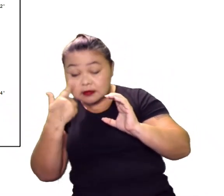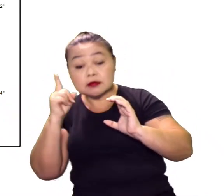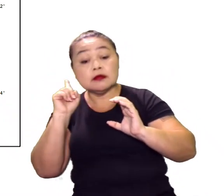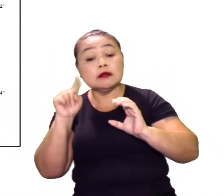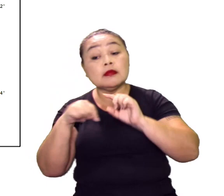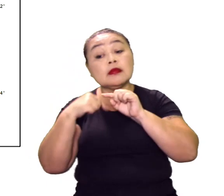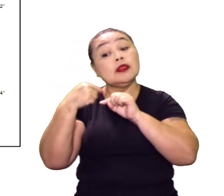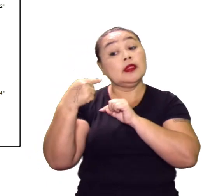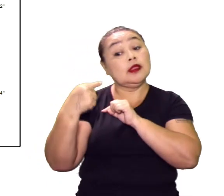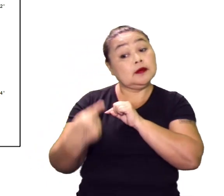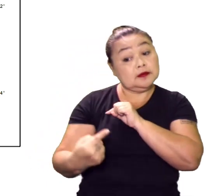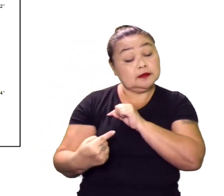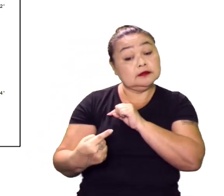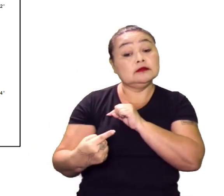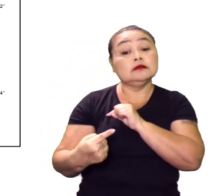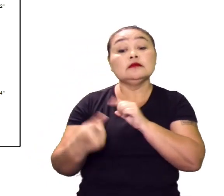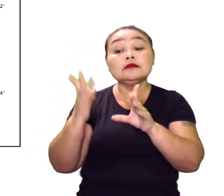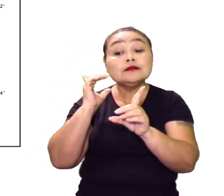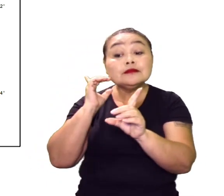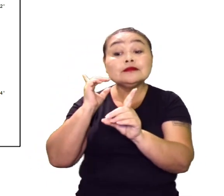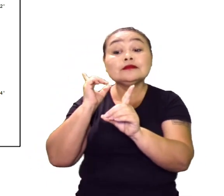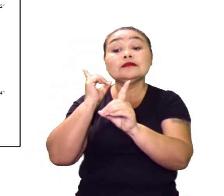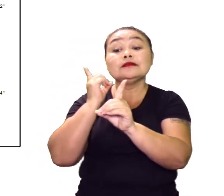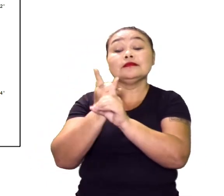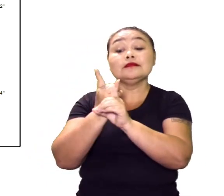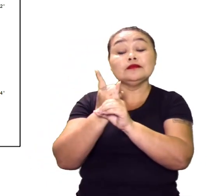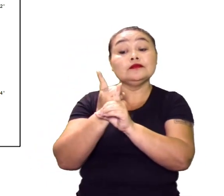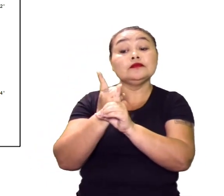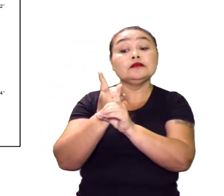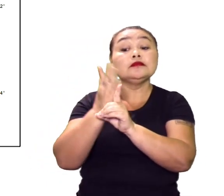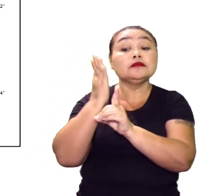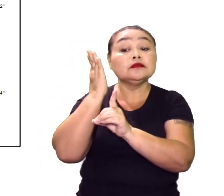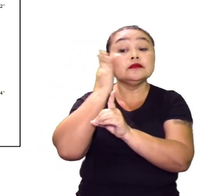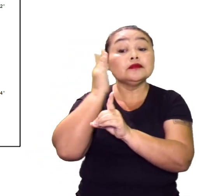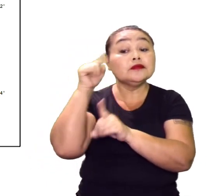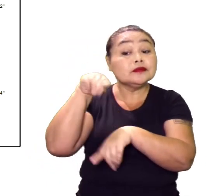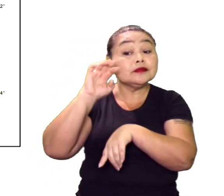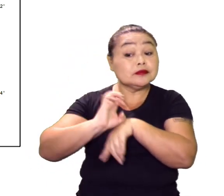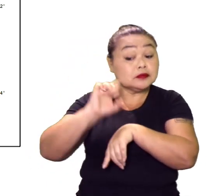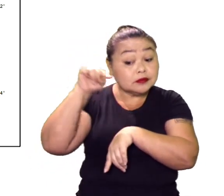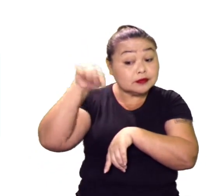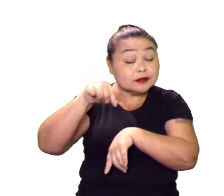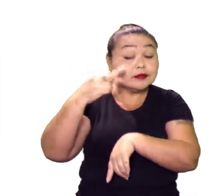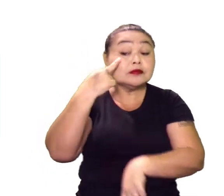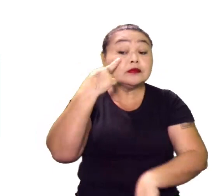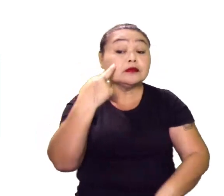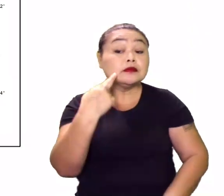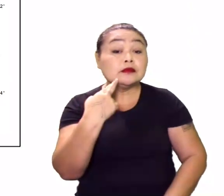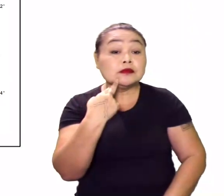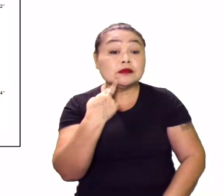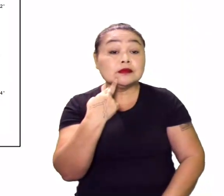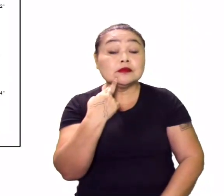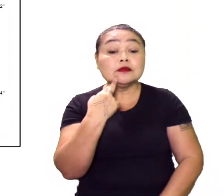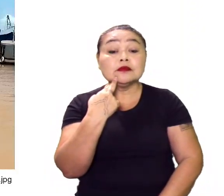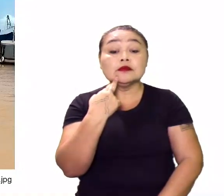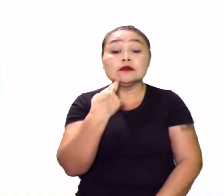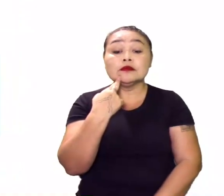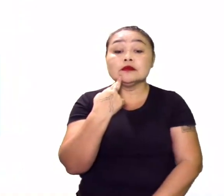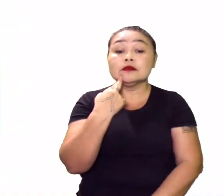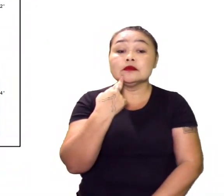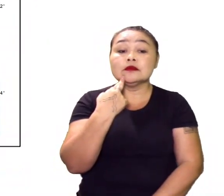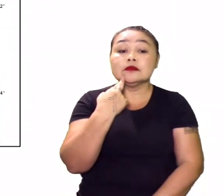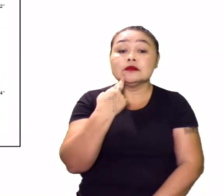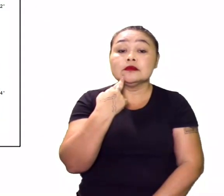a partir disso foi descoberto que o estado de Rondônia, certo? Ele tem uma